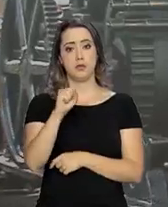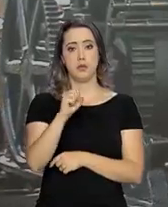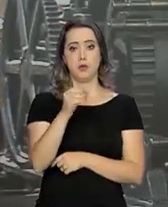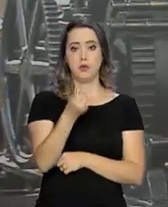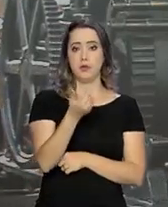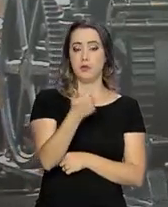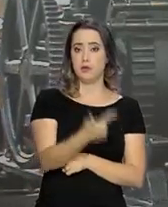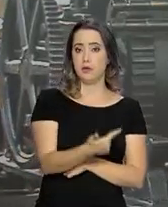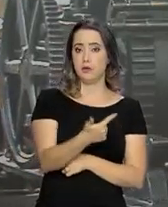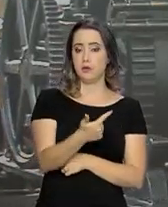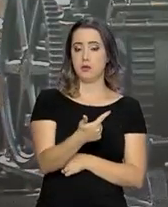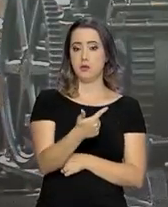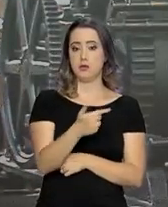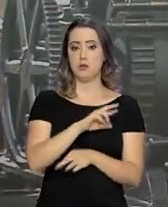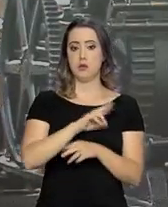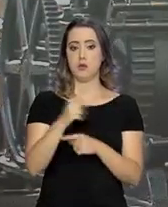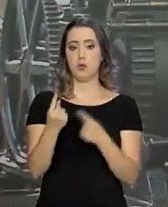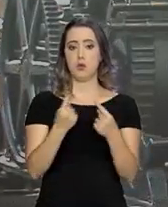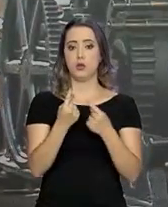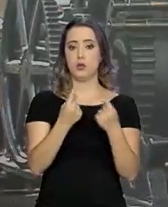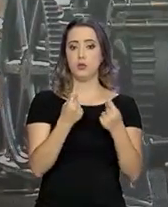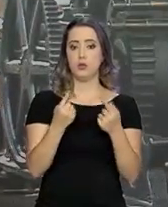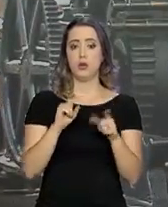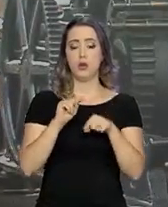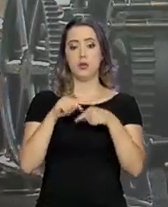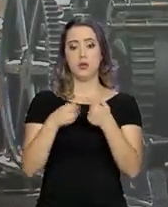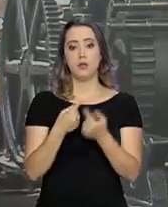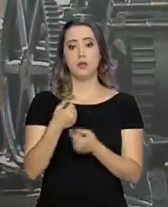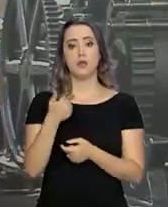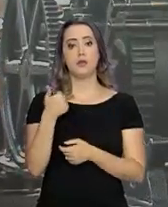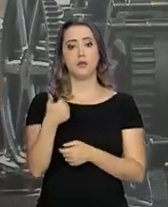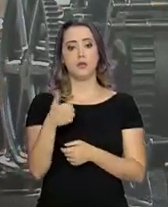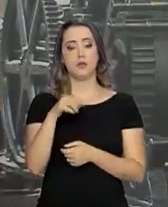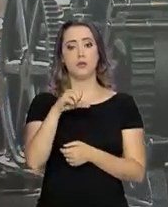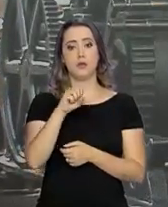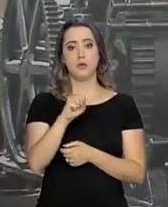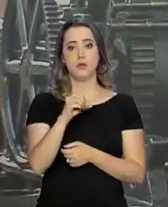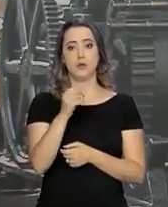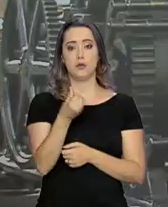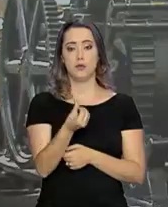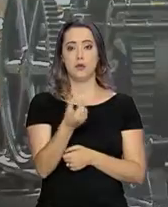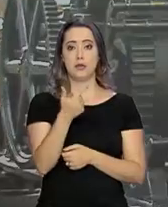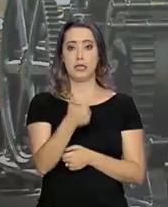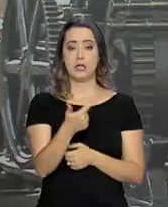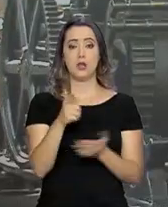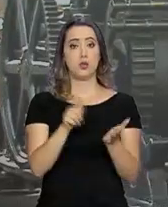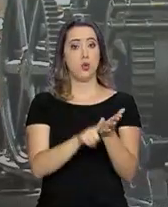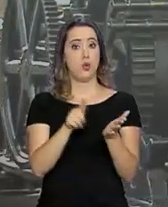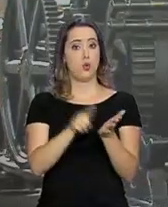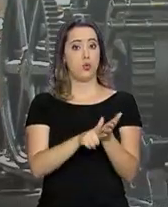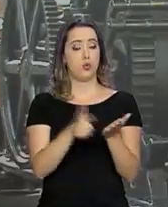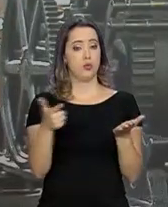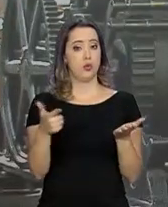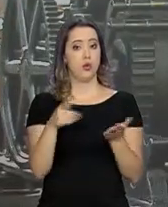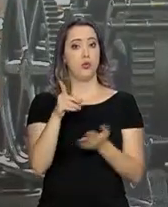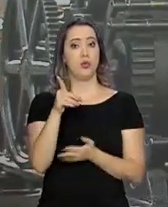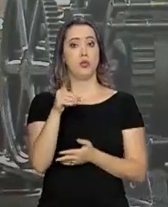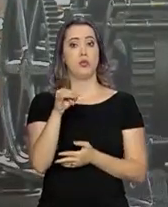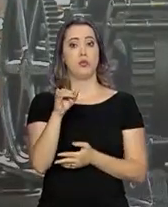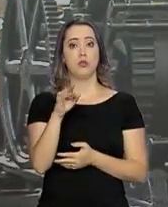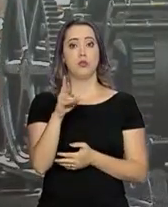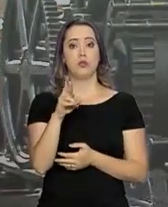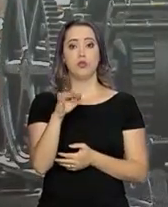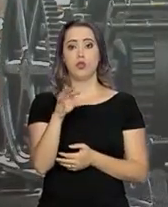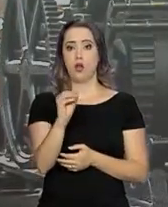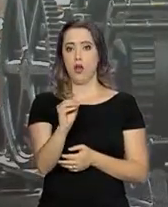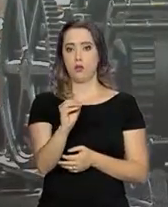1808 e 1862, individualmente, e desde 1862 publica na forma de diário. Publicamos em